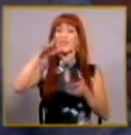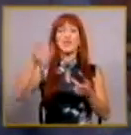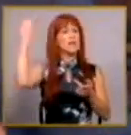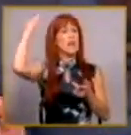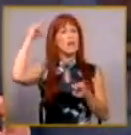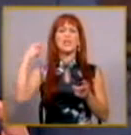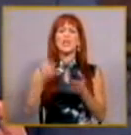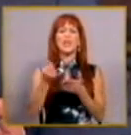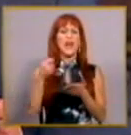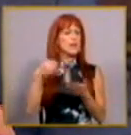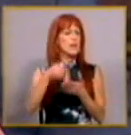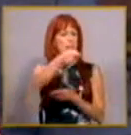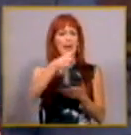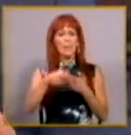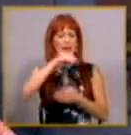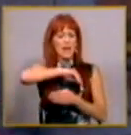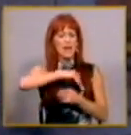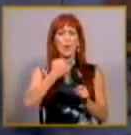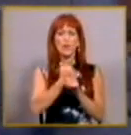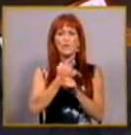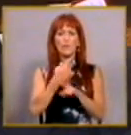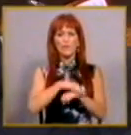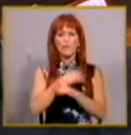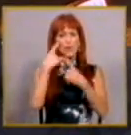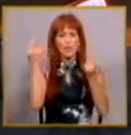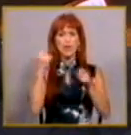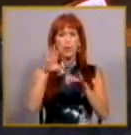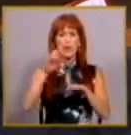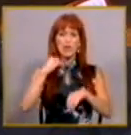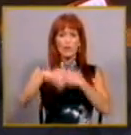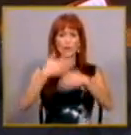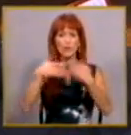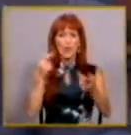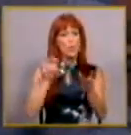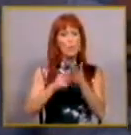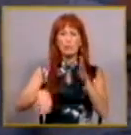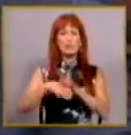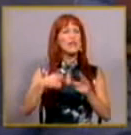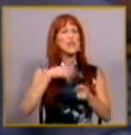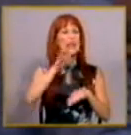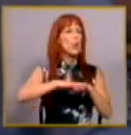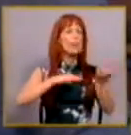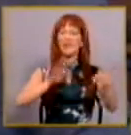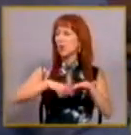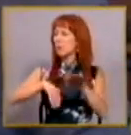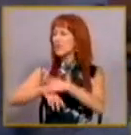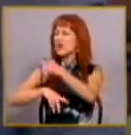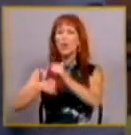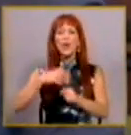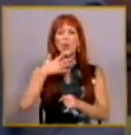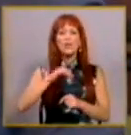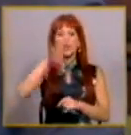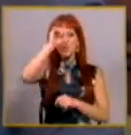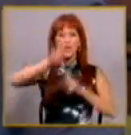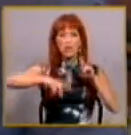temos dinheiro para pagar salários aos funcionários públicos e para o país funcionar. Portanto, este é o ponto de partida. Não quero sequer vir aqui dizer se havia culpas ou não. Eu acredito, era o Ministro